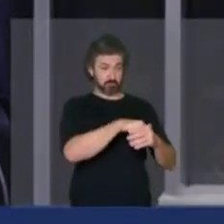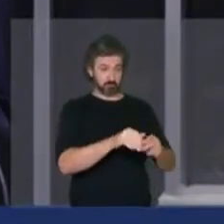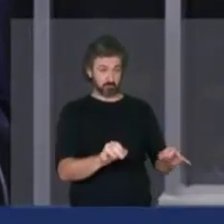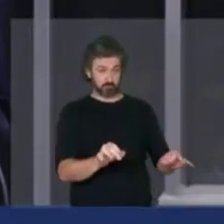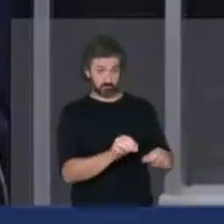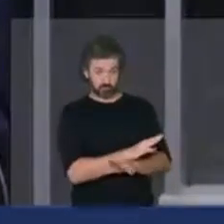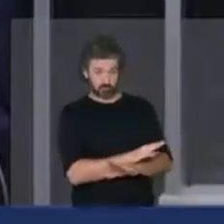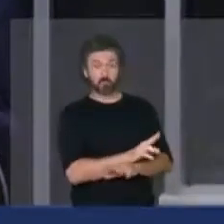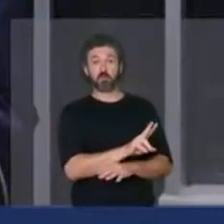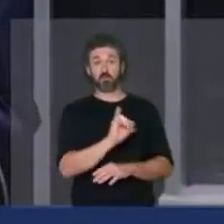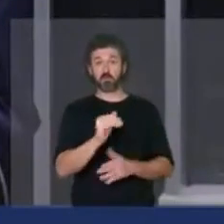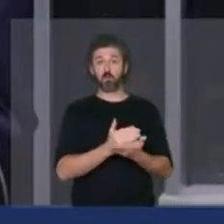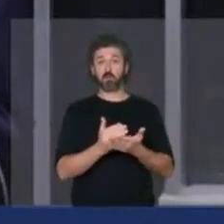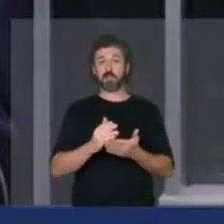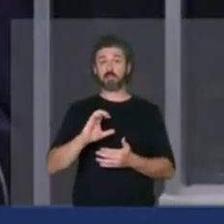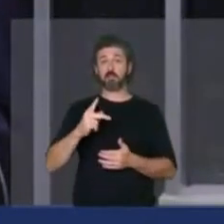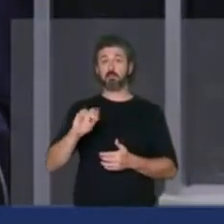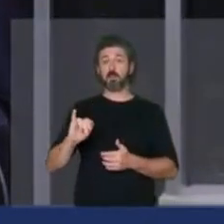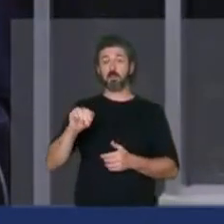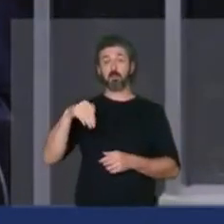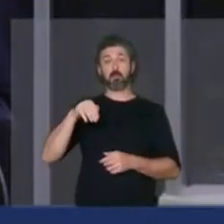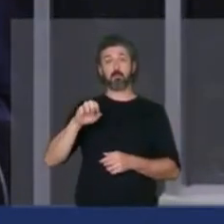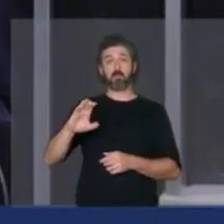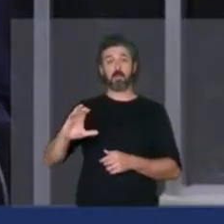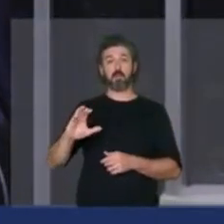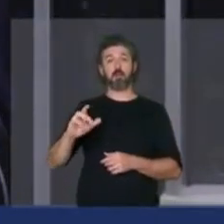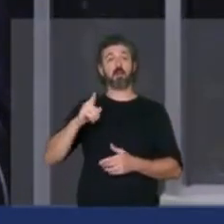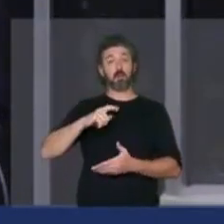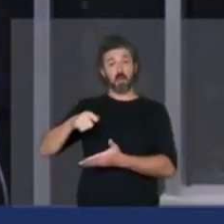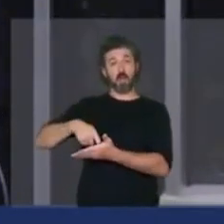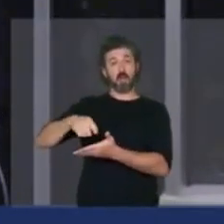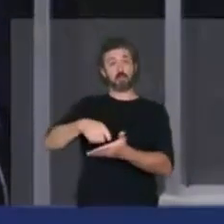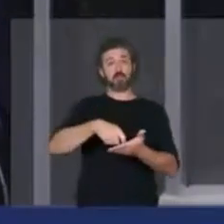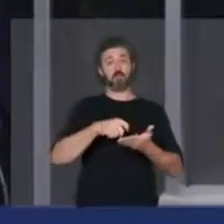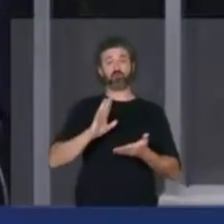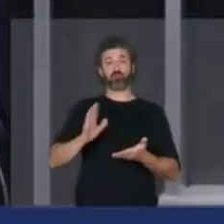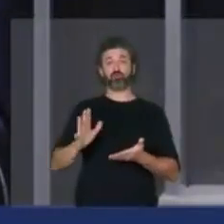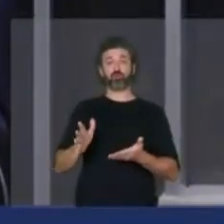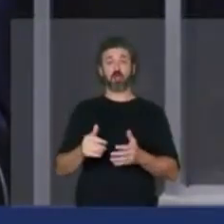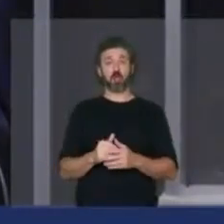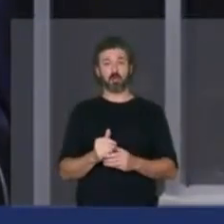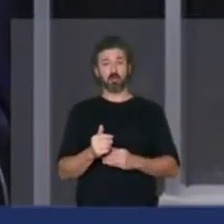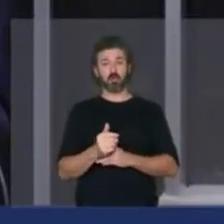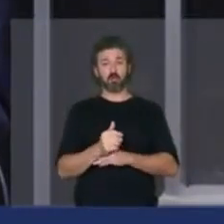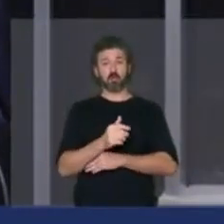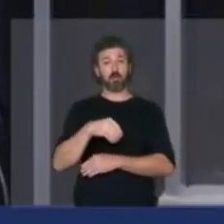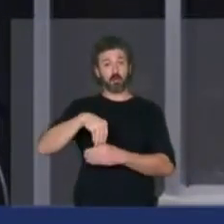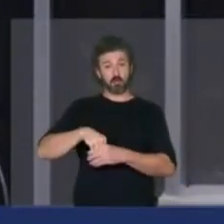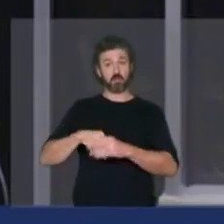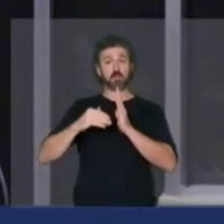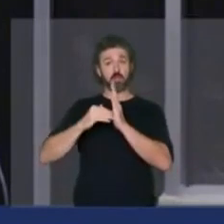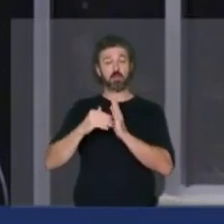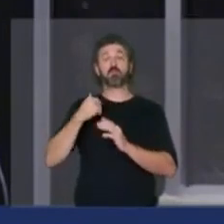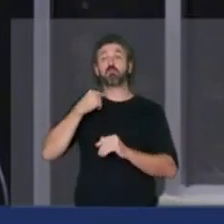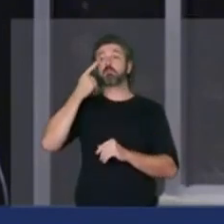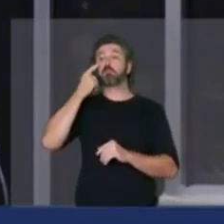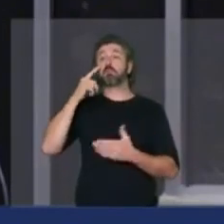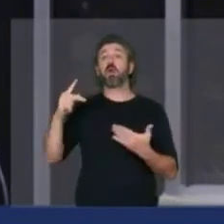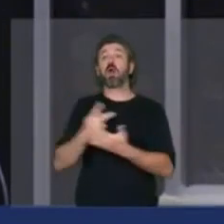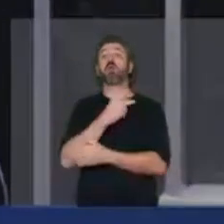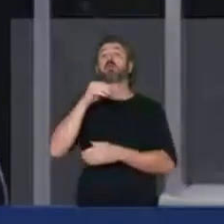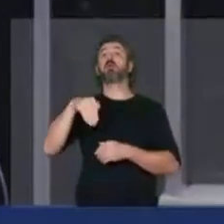a CPI do MEC, que já foi e já tem assinatura suficiente dentro do Senado. E preciso saber o que ocorreu no